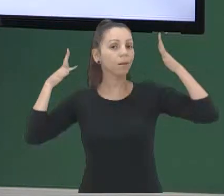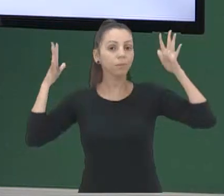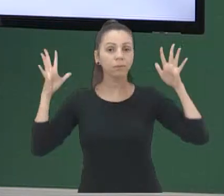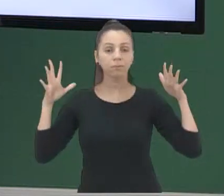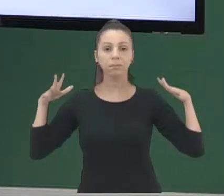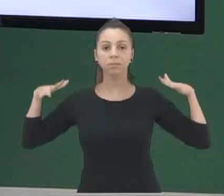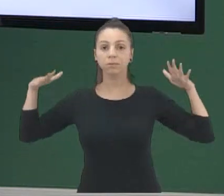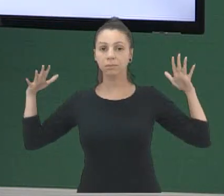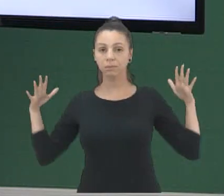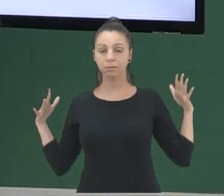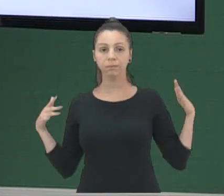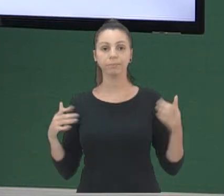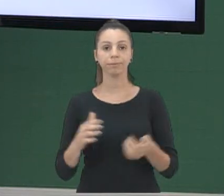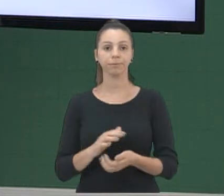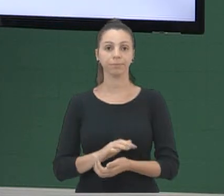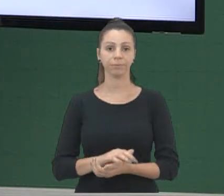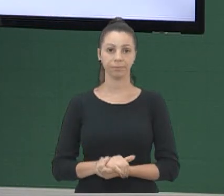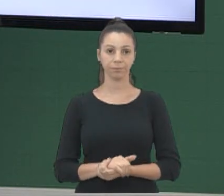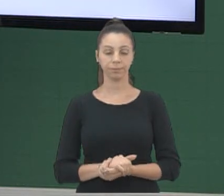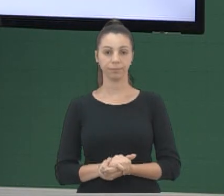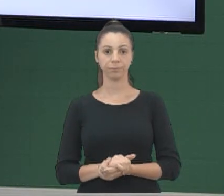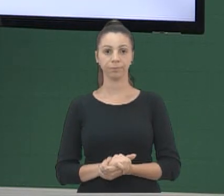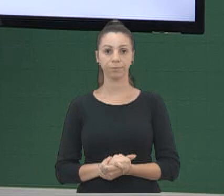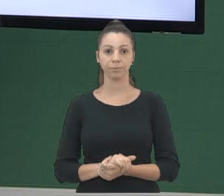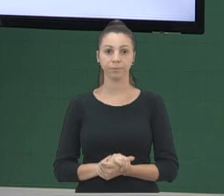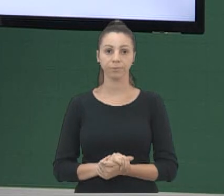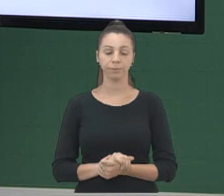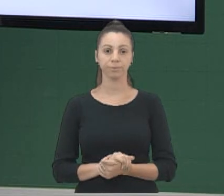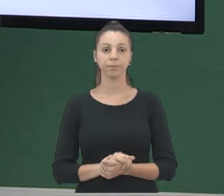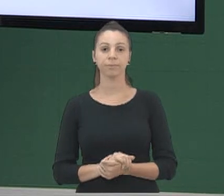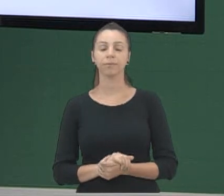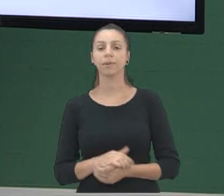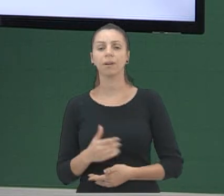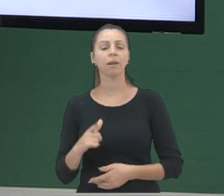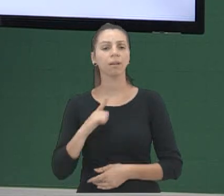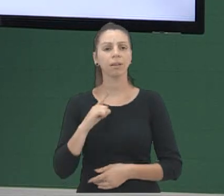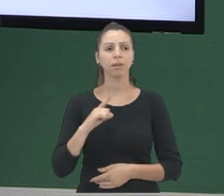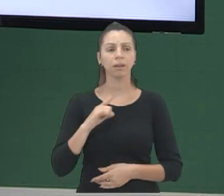esguia magra, alta e de cabelos livres, né? A gente